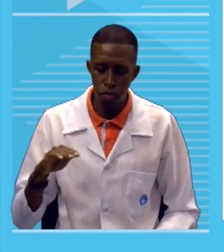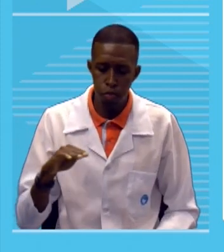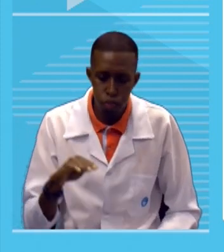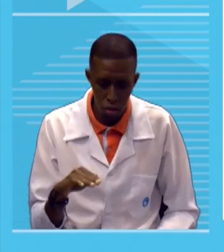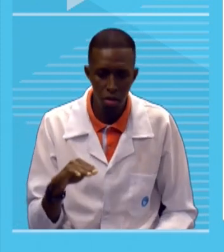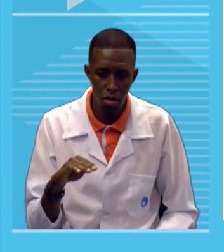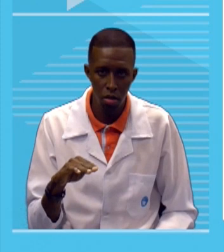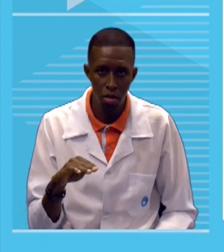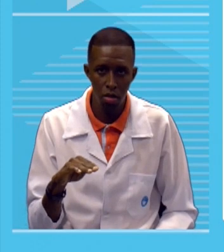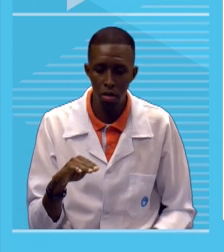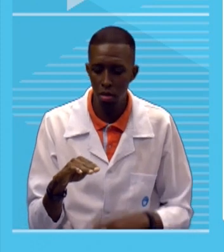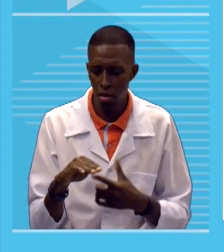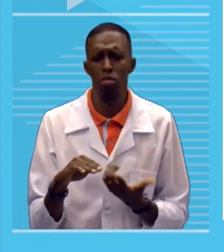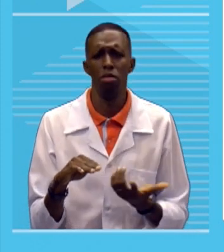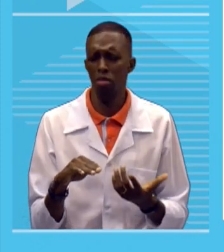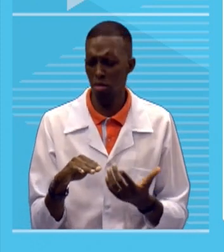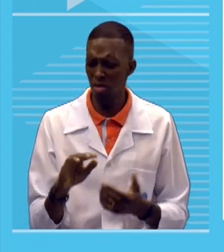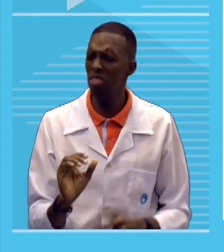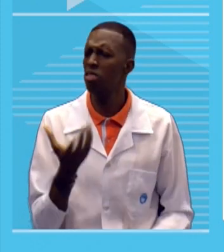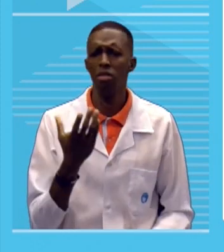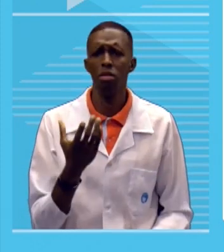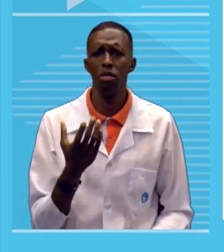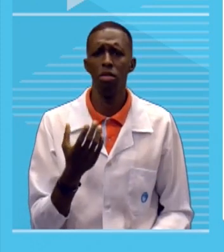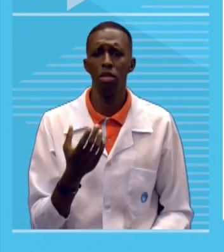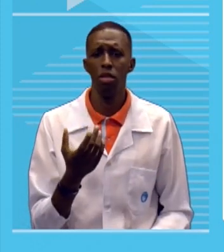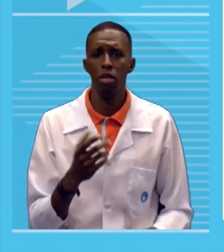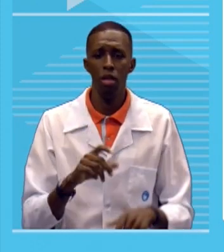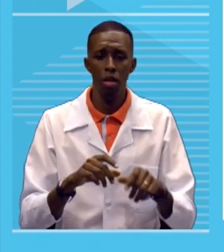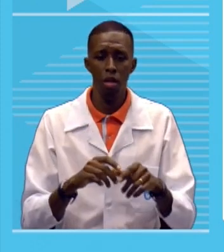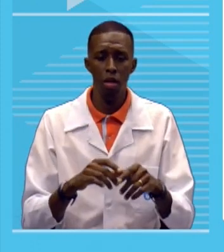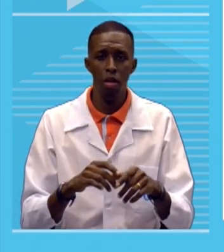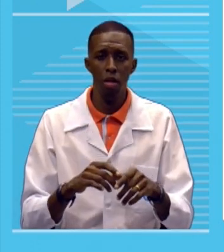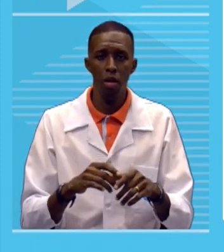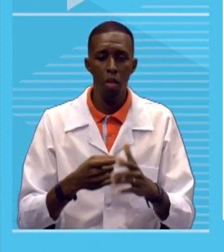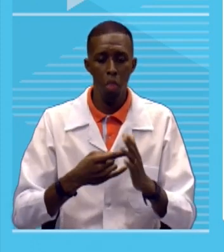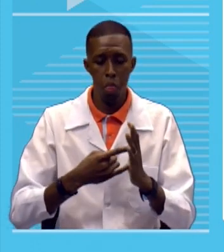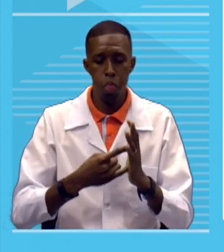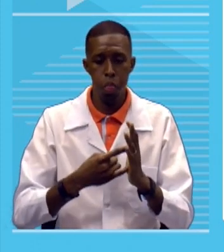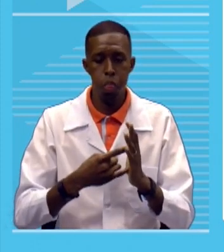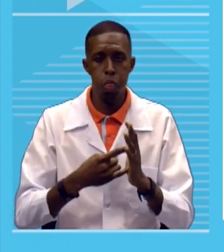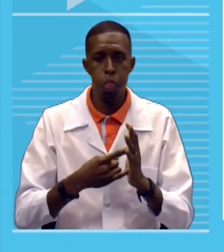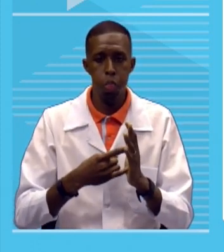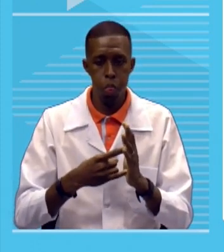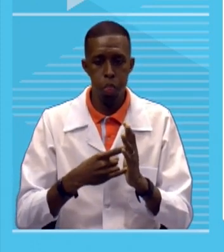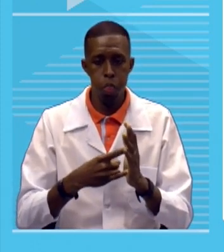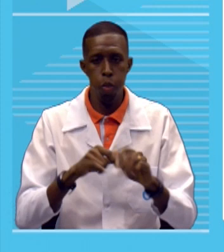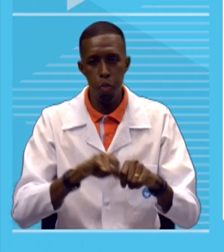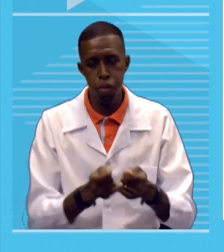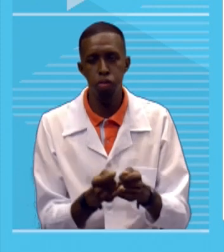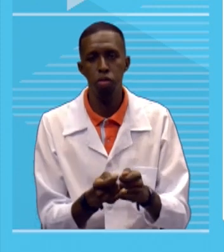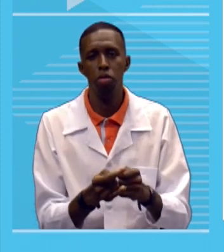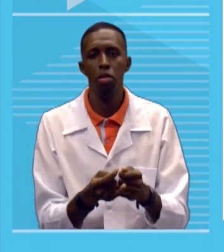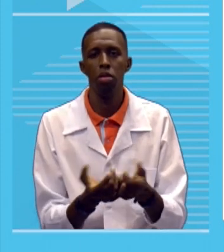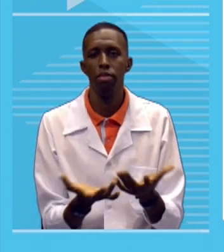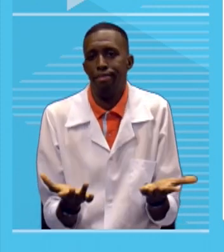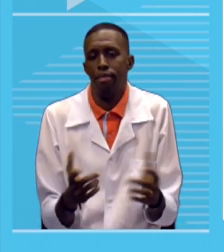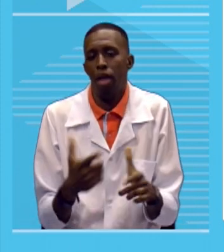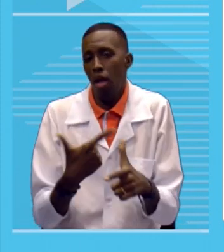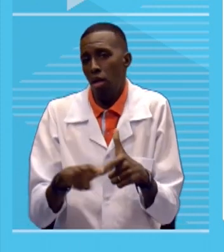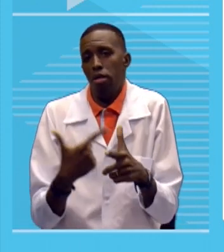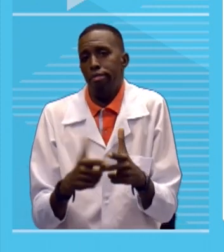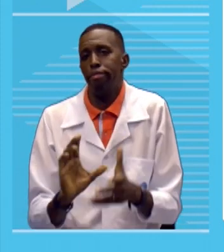um problema com o transporte público, que o diretório do transporte público essa semana se manifestou, fez